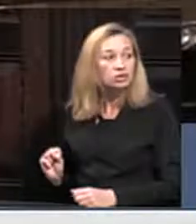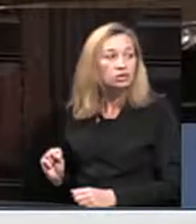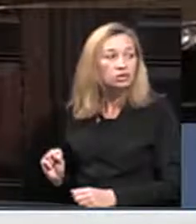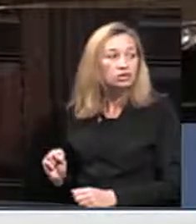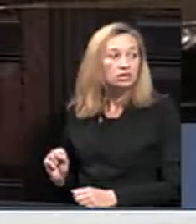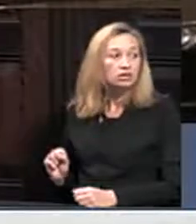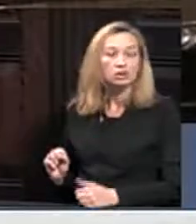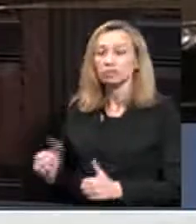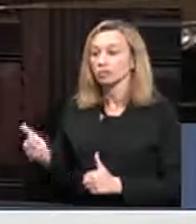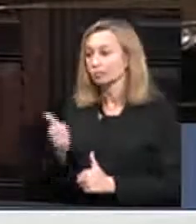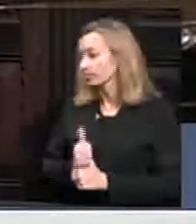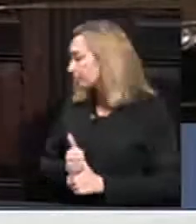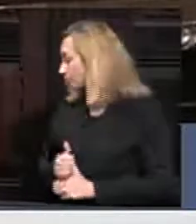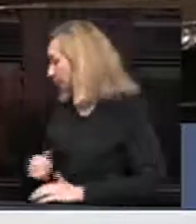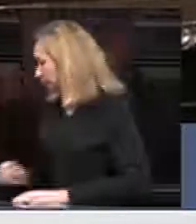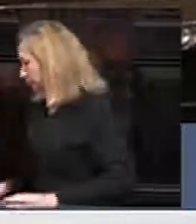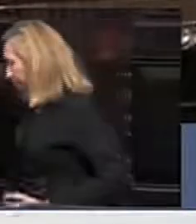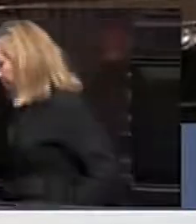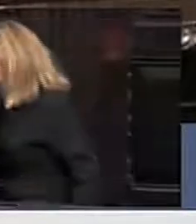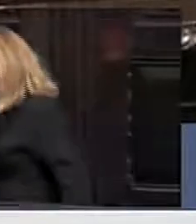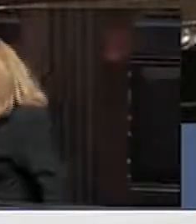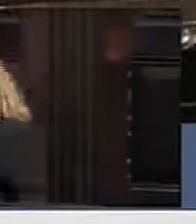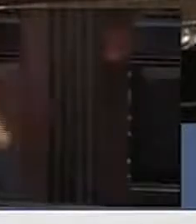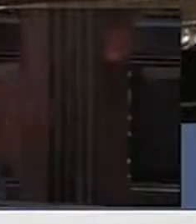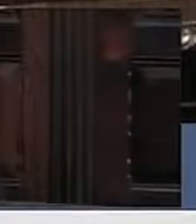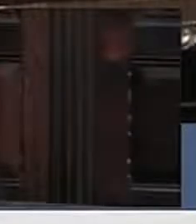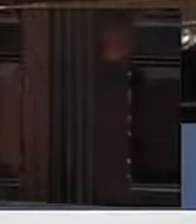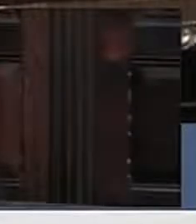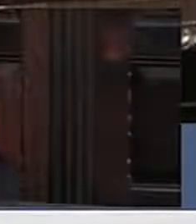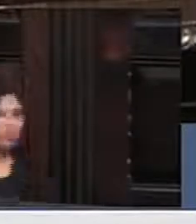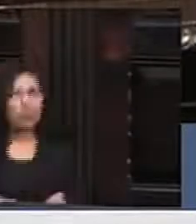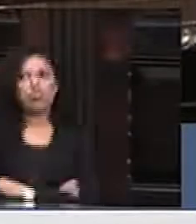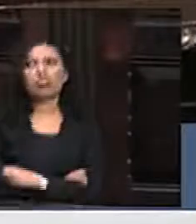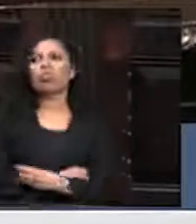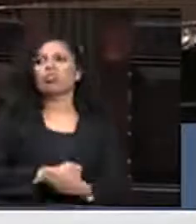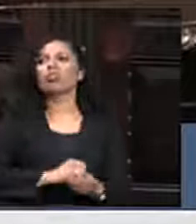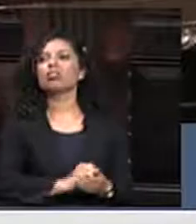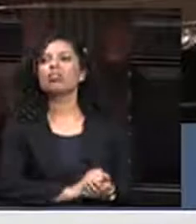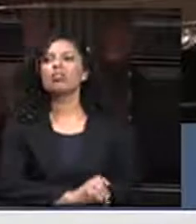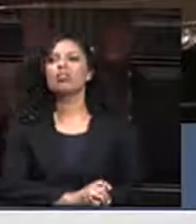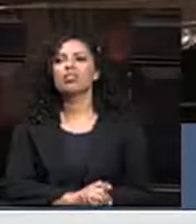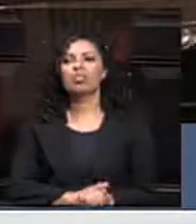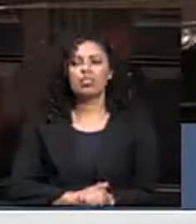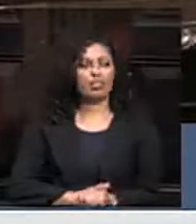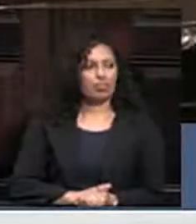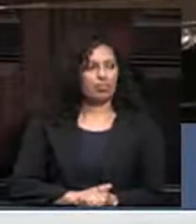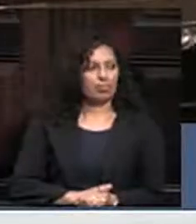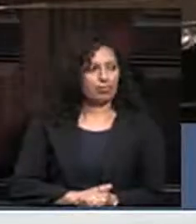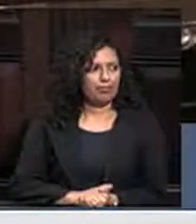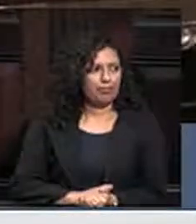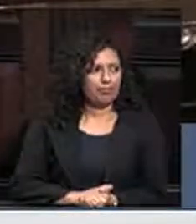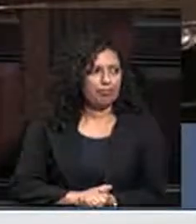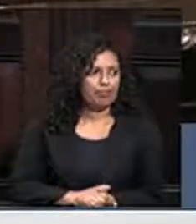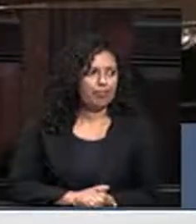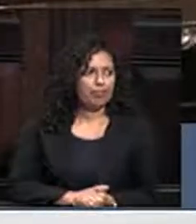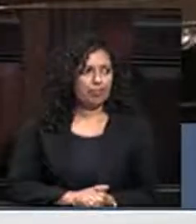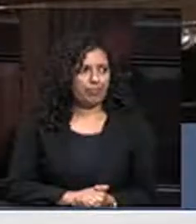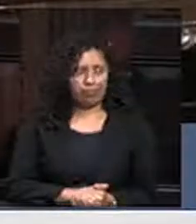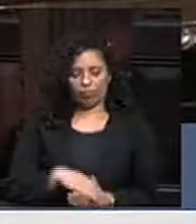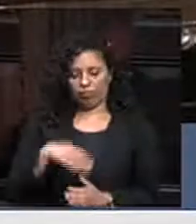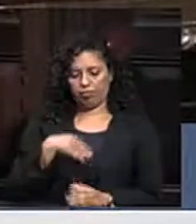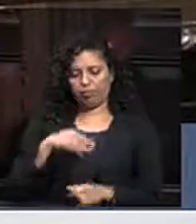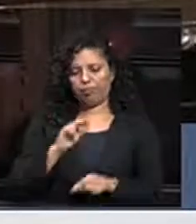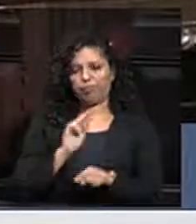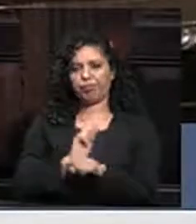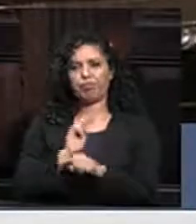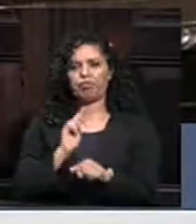emergenciais exigidas no plano de recuperação fiscal, ao final havia uma previsão